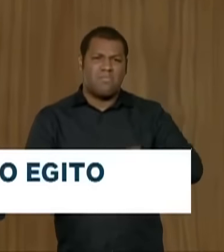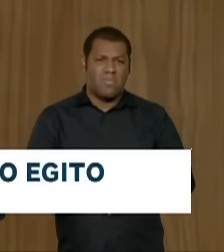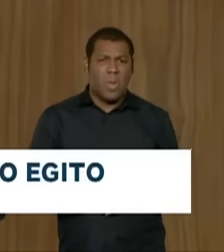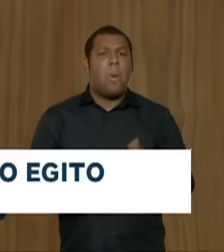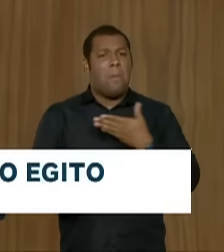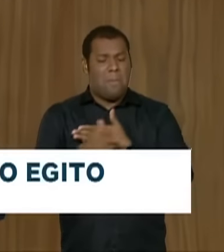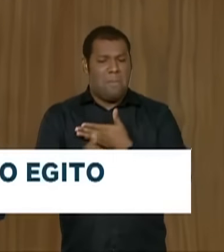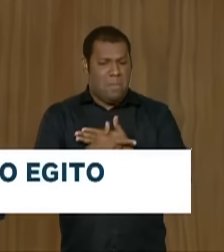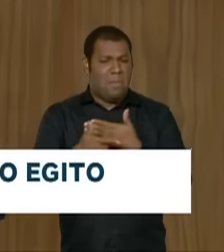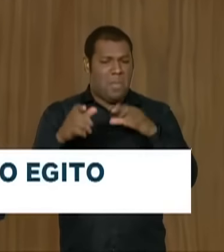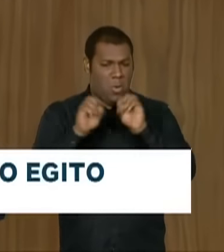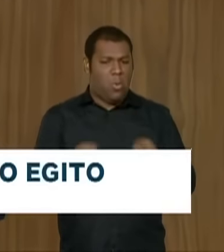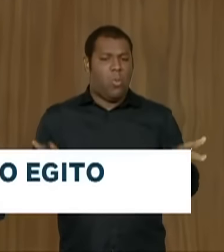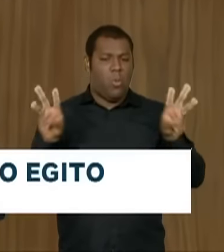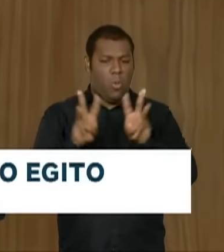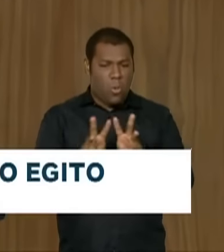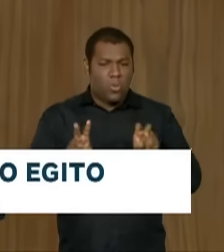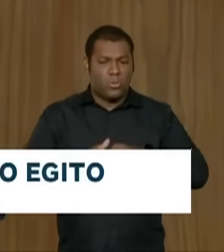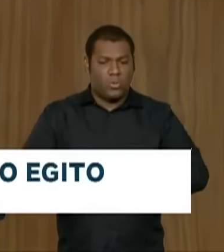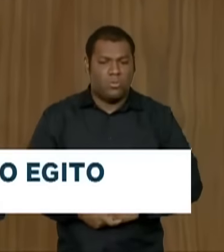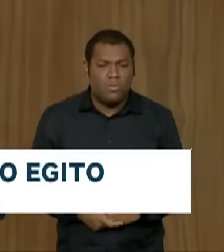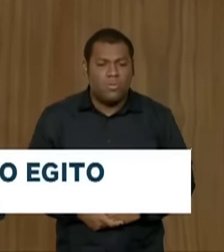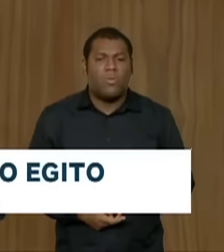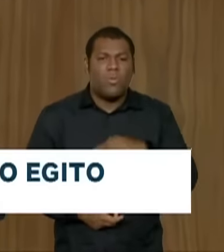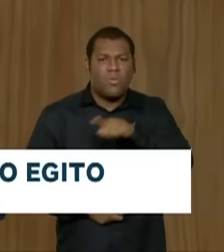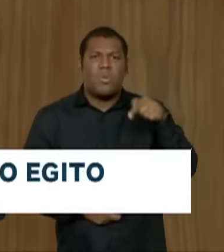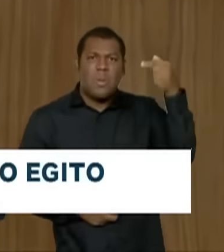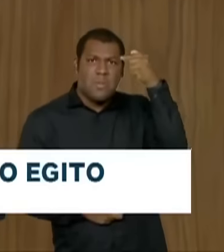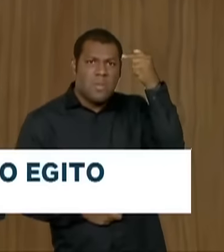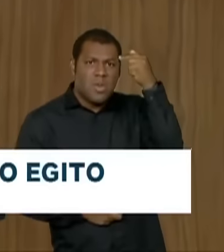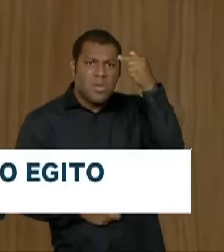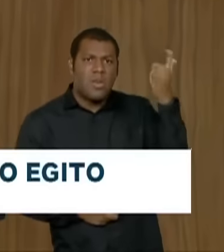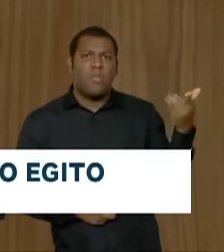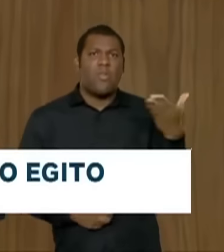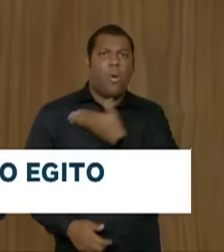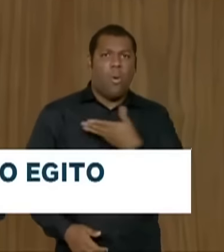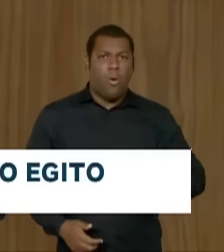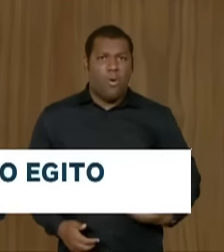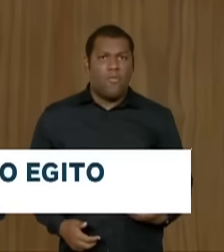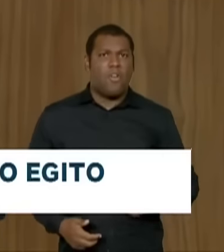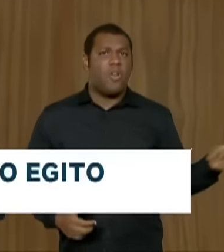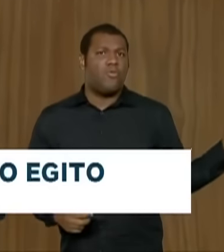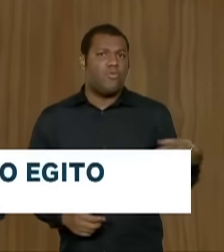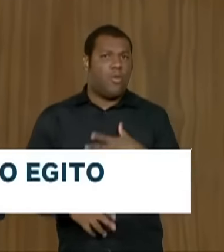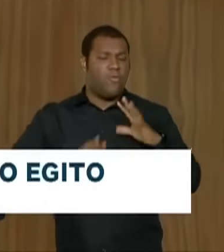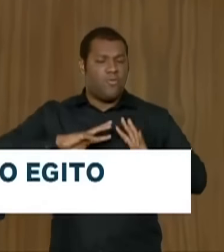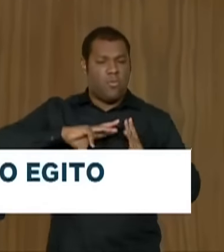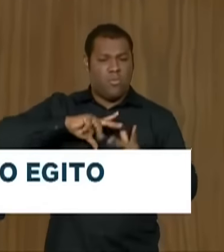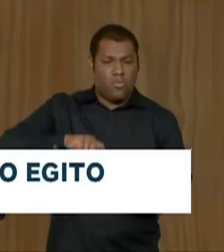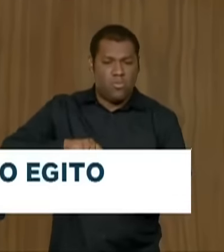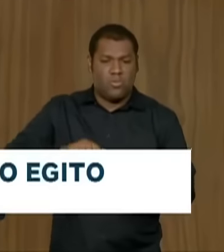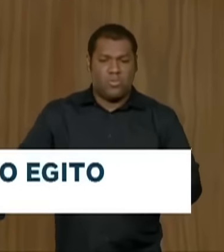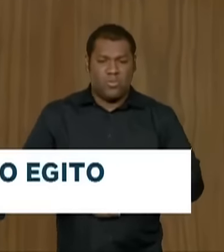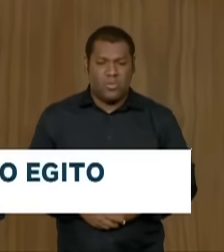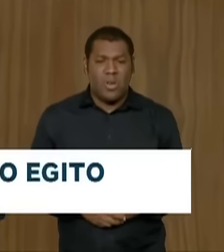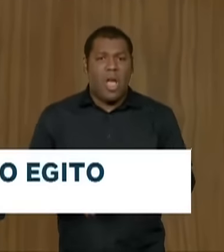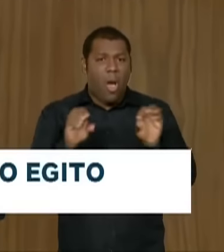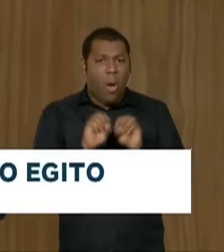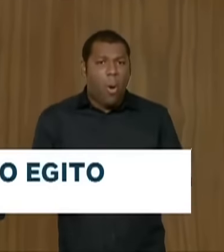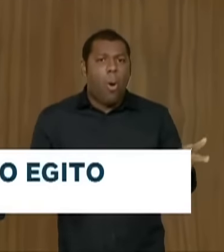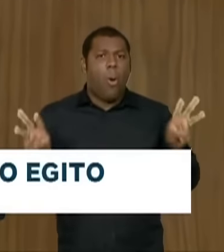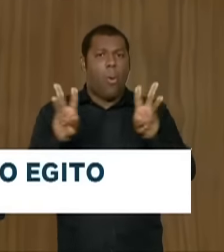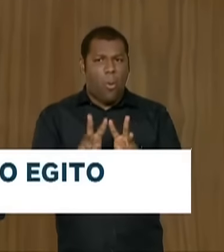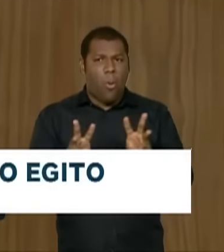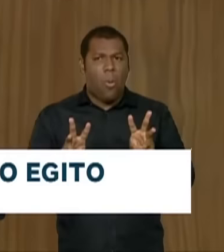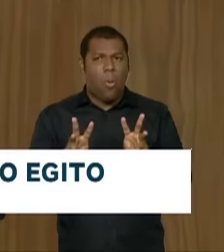das Nações Unidas, para que a gente repense a nova governança global. Não é possível que a ONU